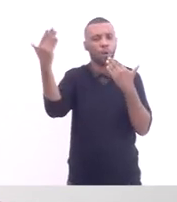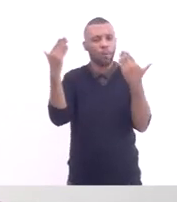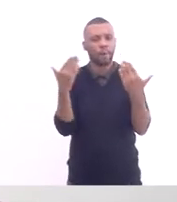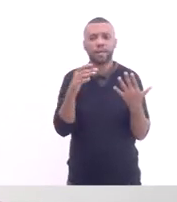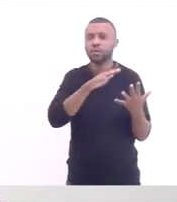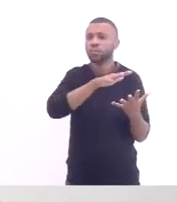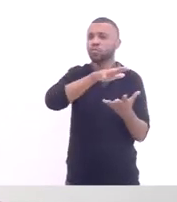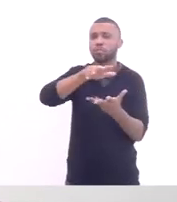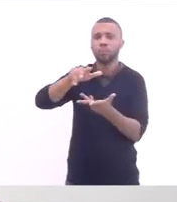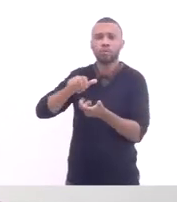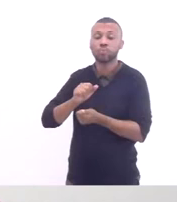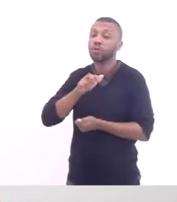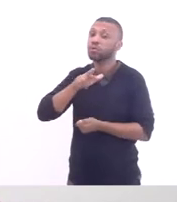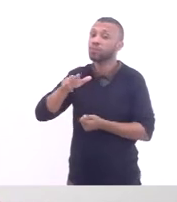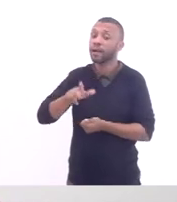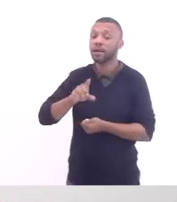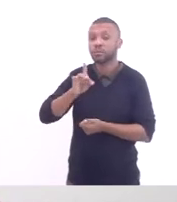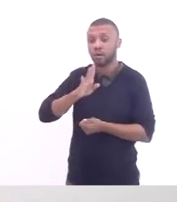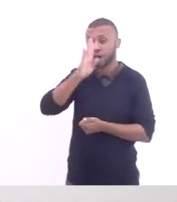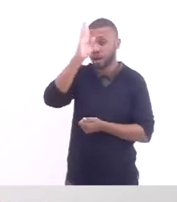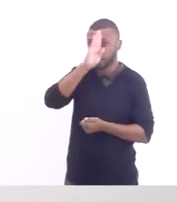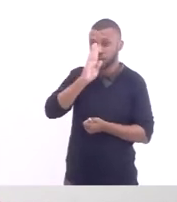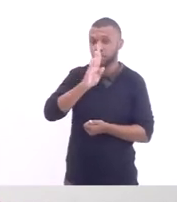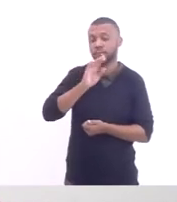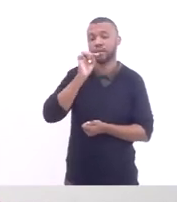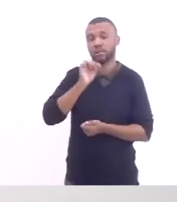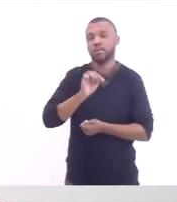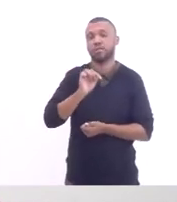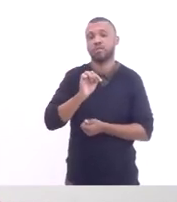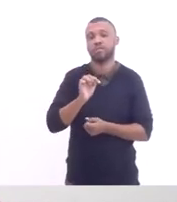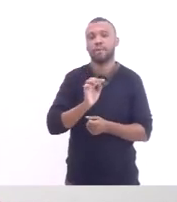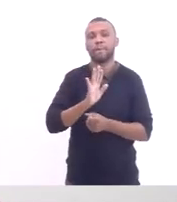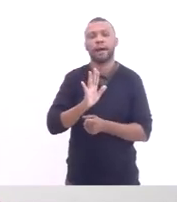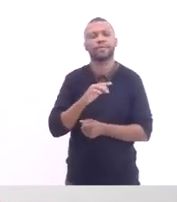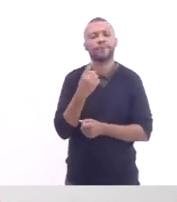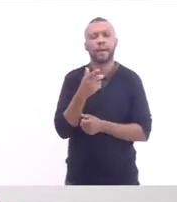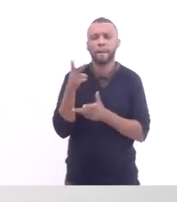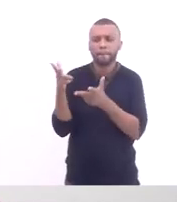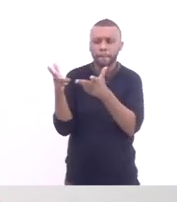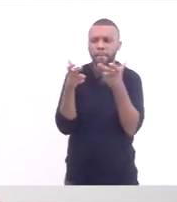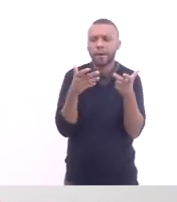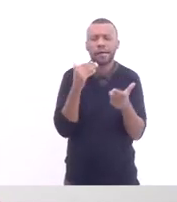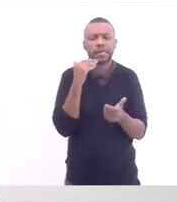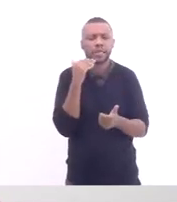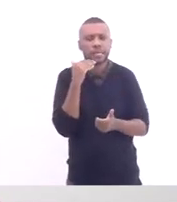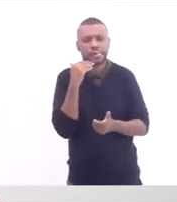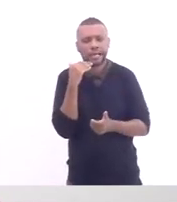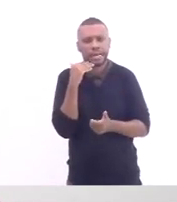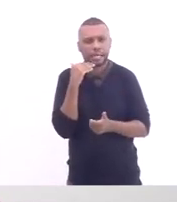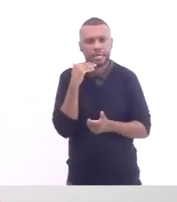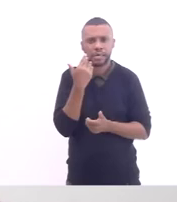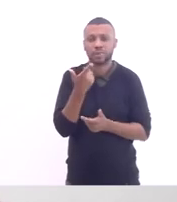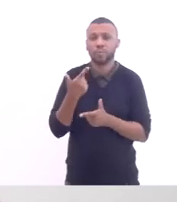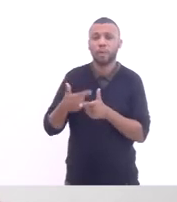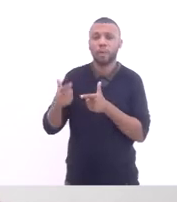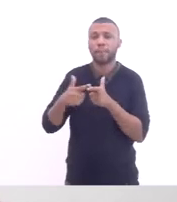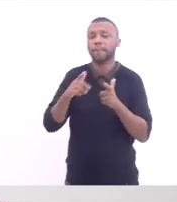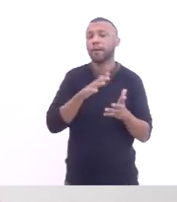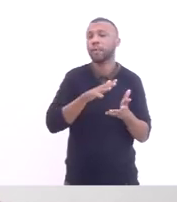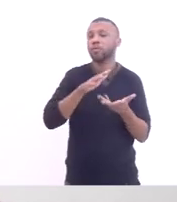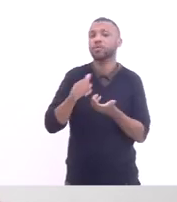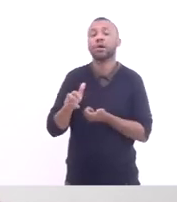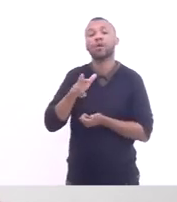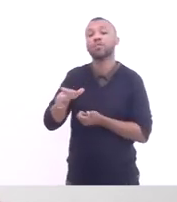aqui no Brasil, né, a gente vem observando esses efeitos decorrentes de uma questão mundial, né, não só uma